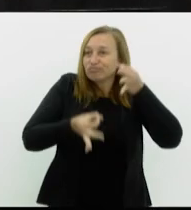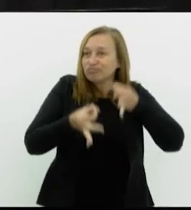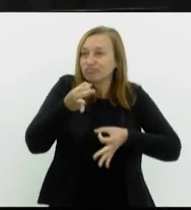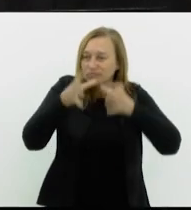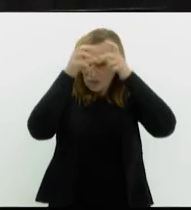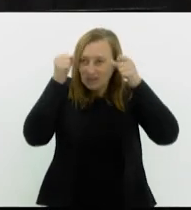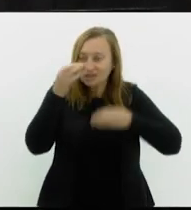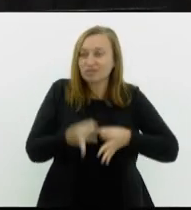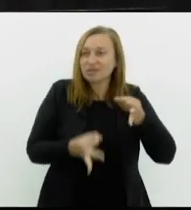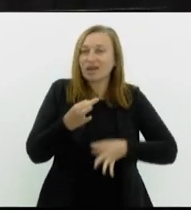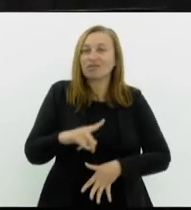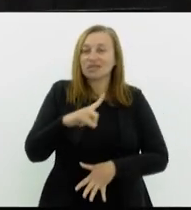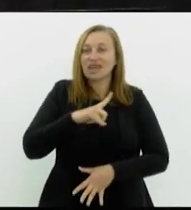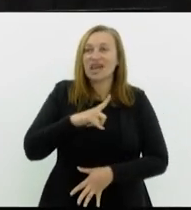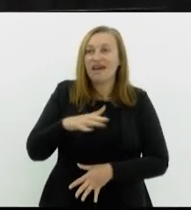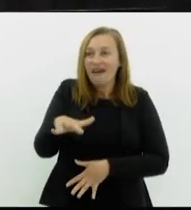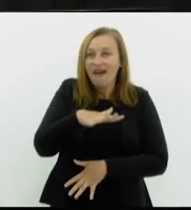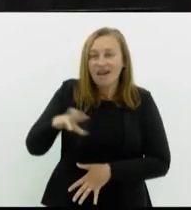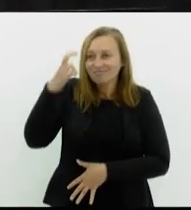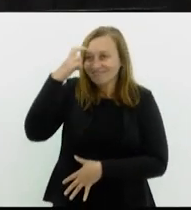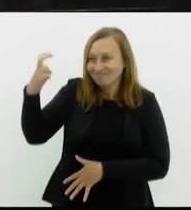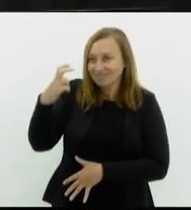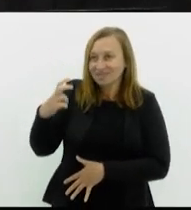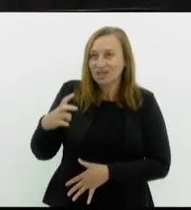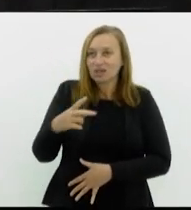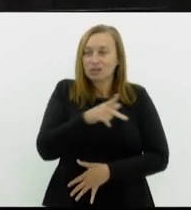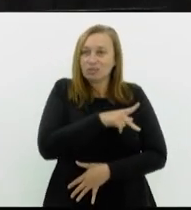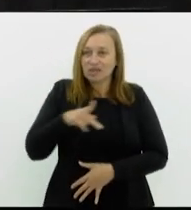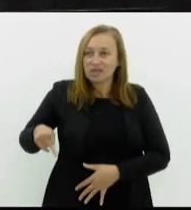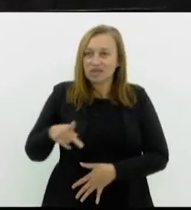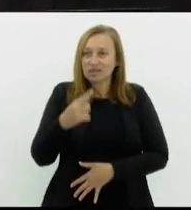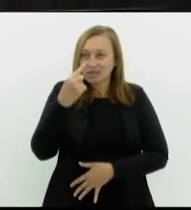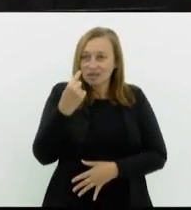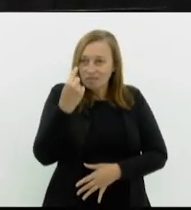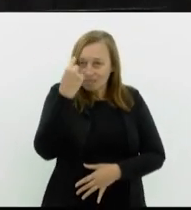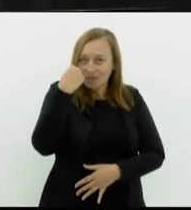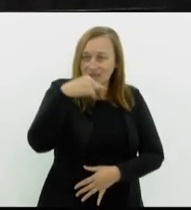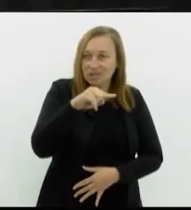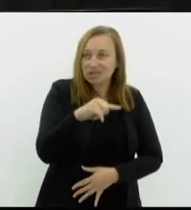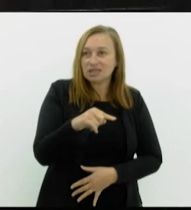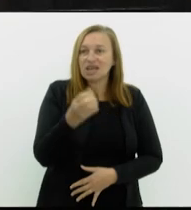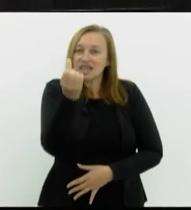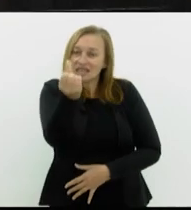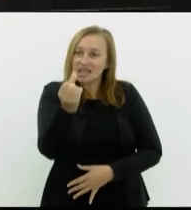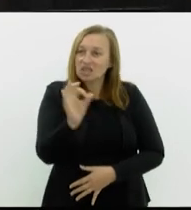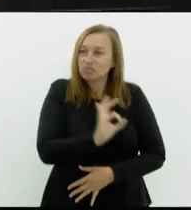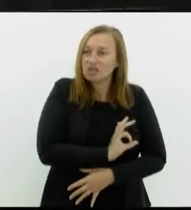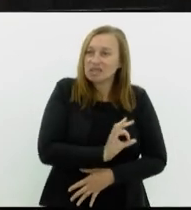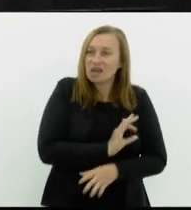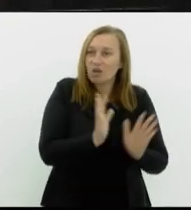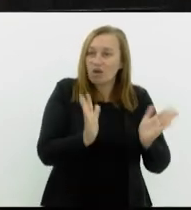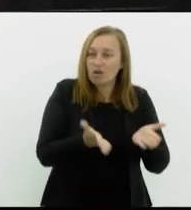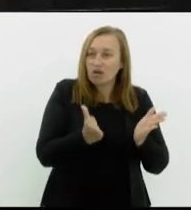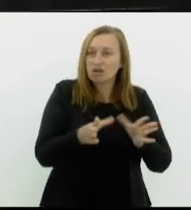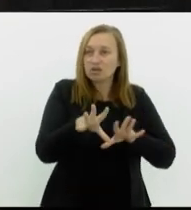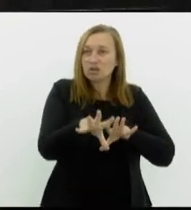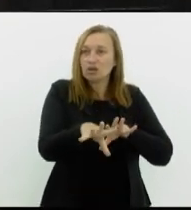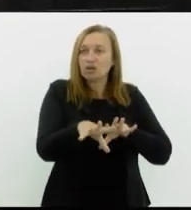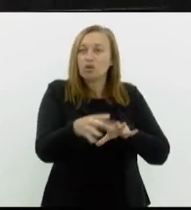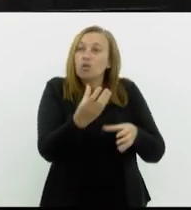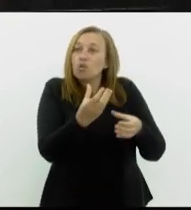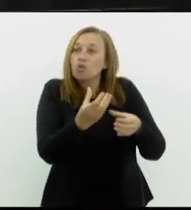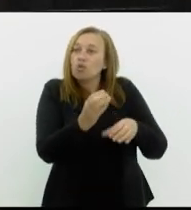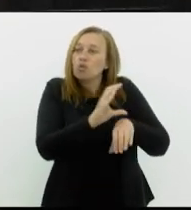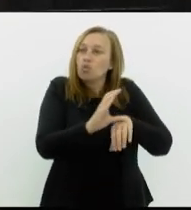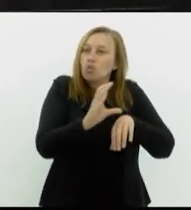de inteligência. O presidente está mandando 6 policiais agora fazer curso de inteligência